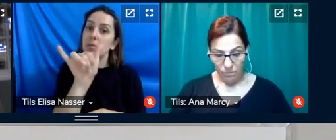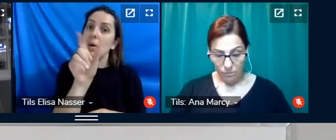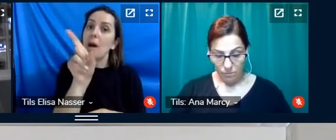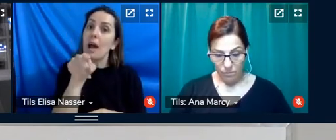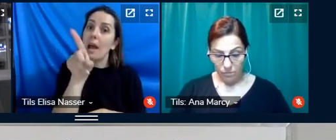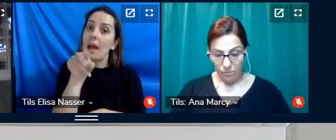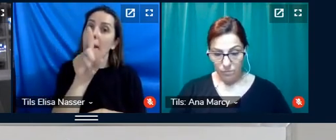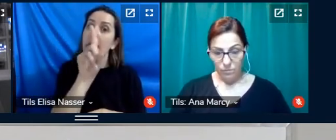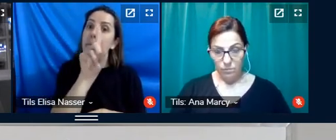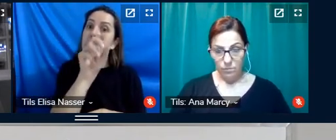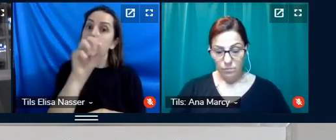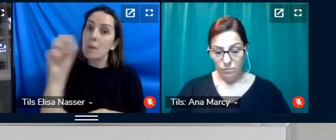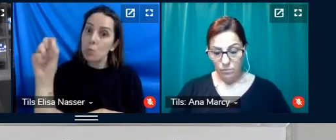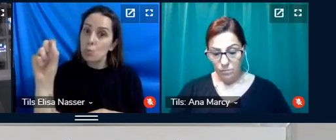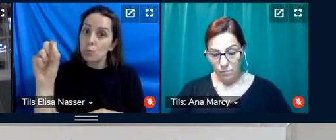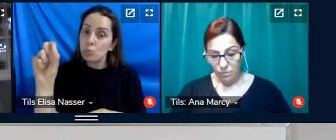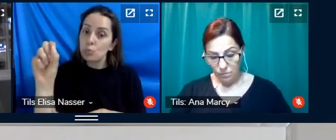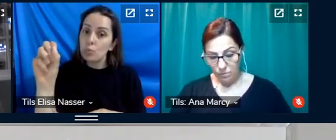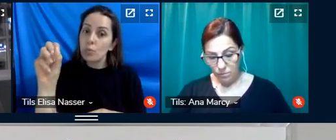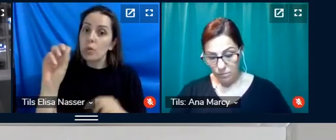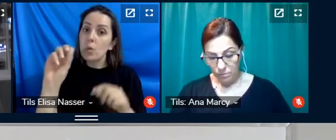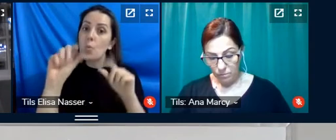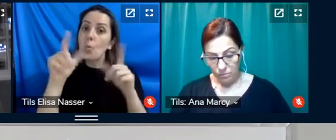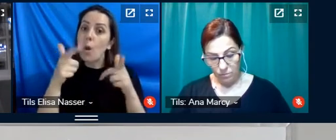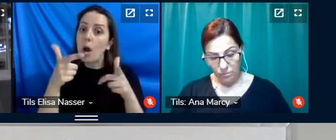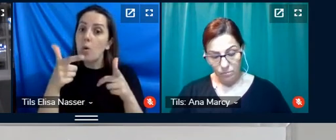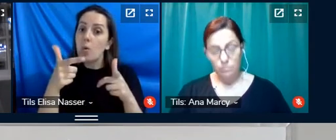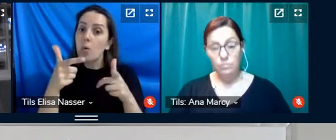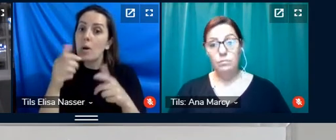Quanto que é o seno de alfa?